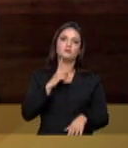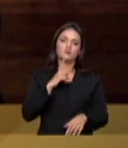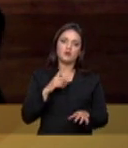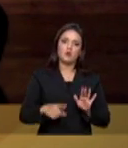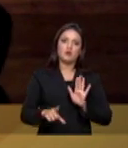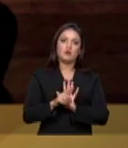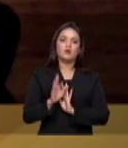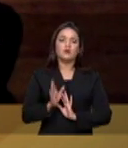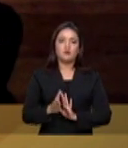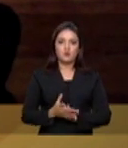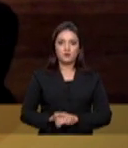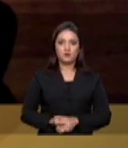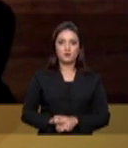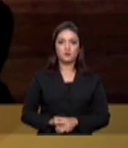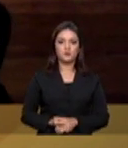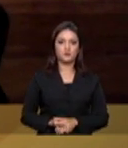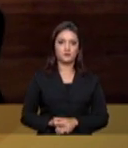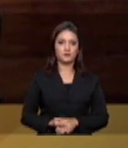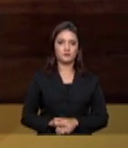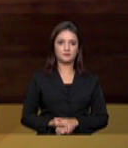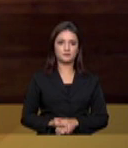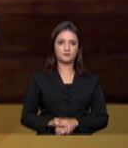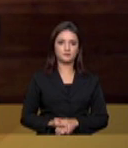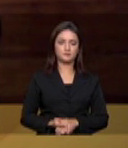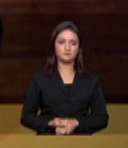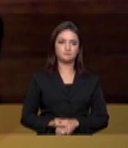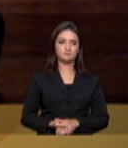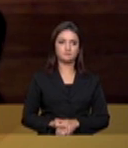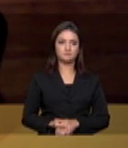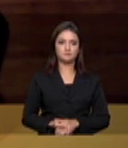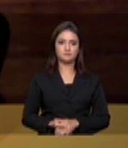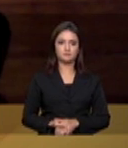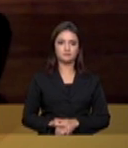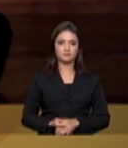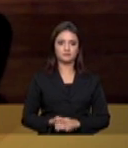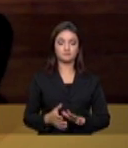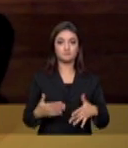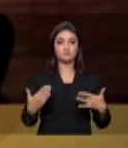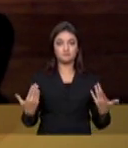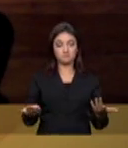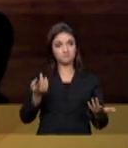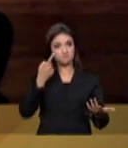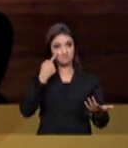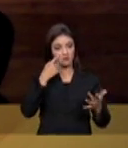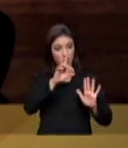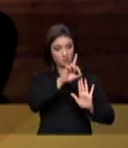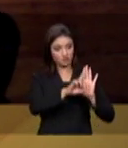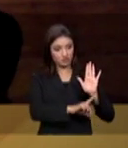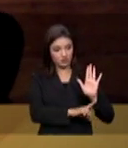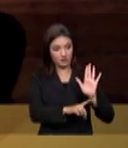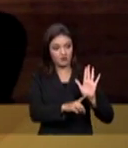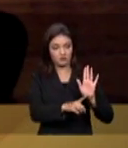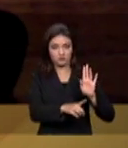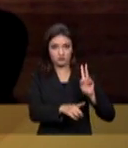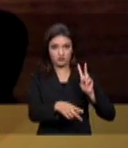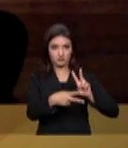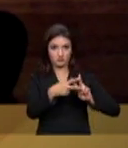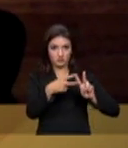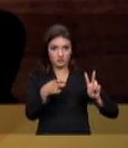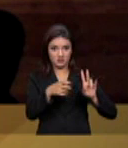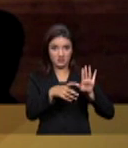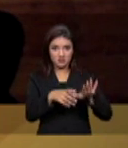citado nada butan-1 se Considerando o direito originário das Comunidades indígenas